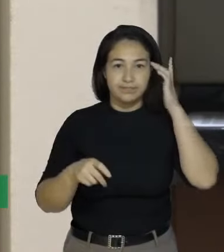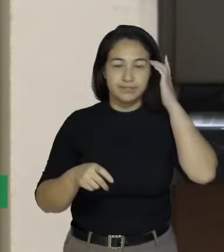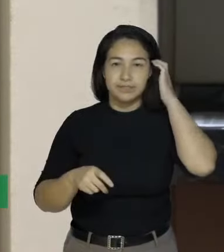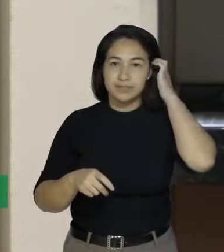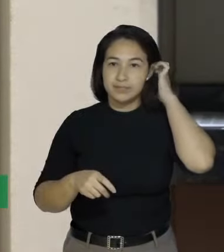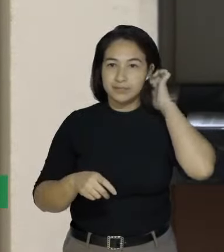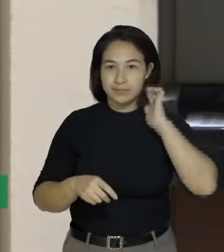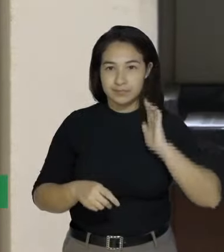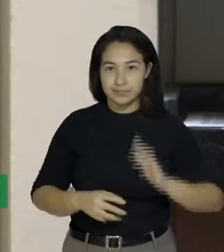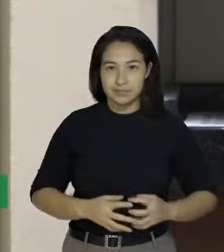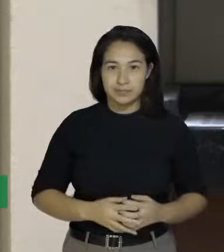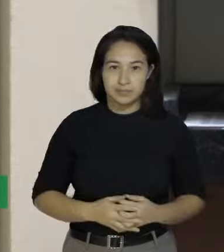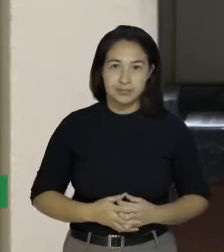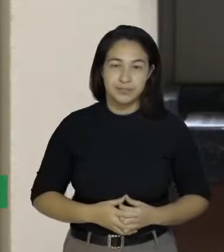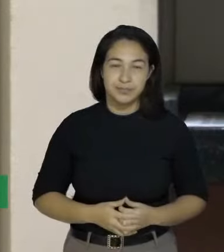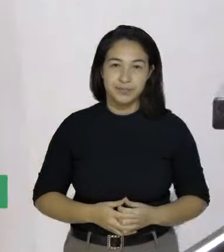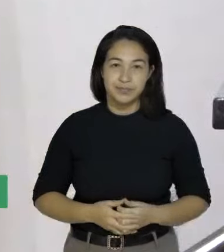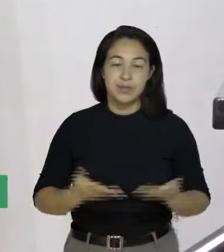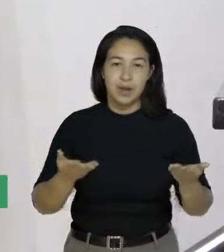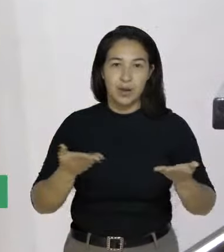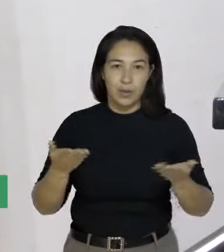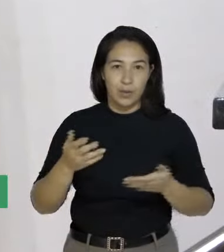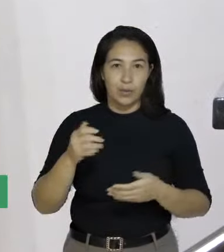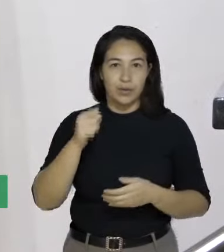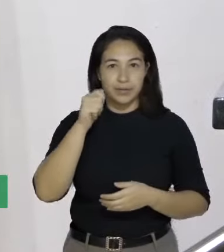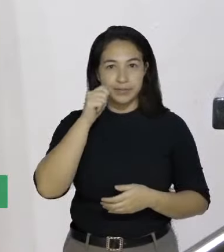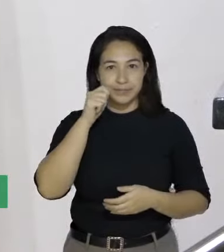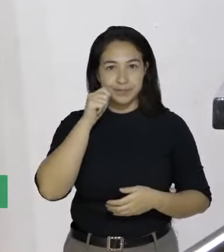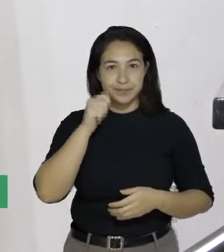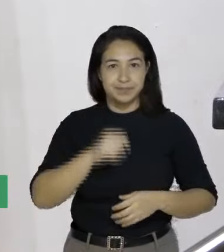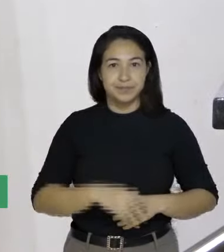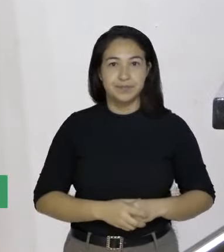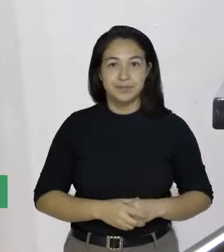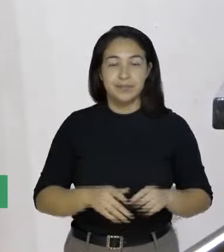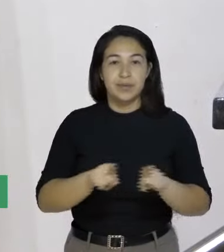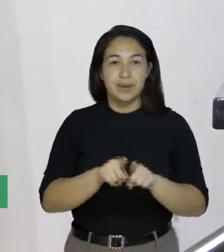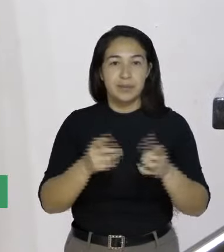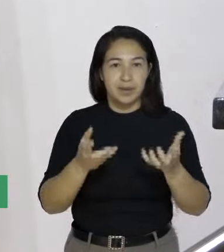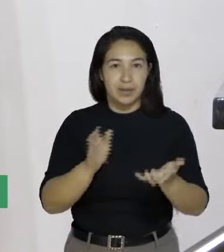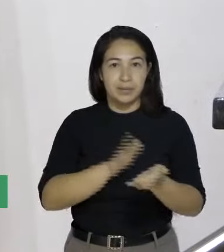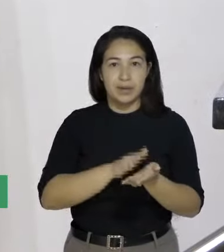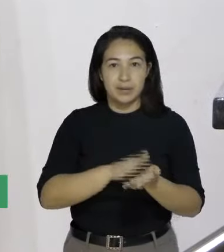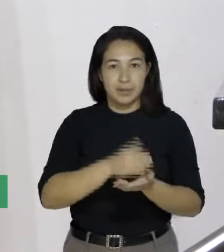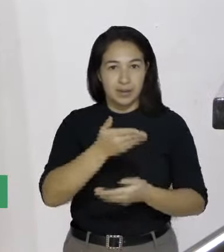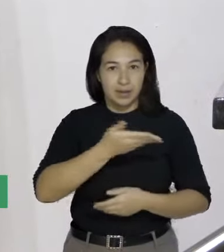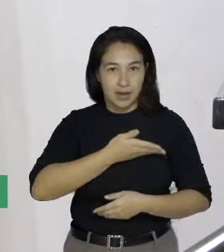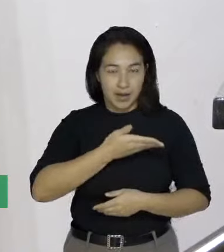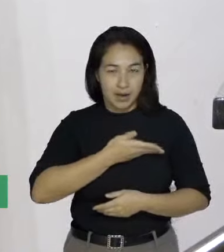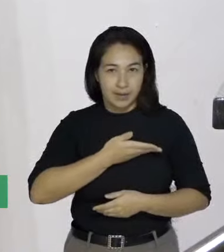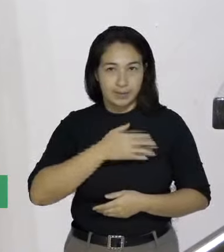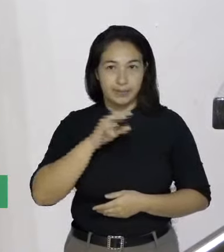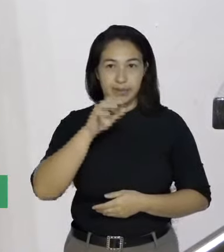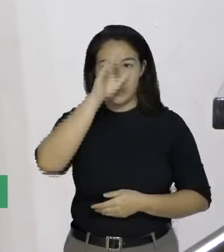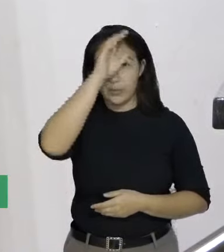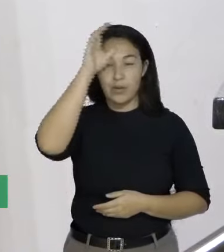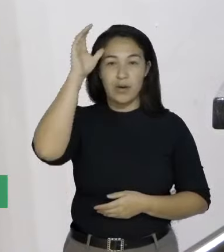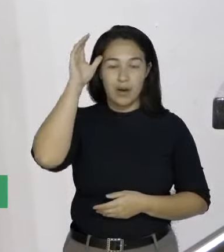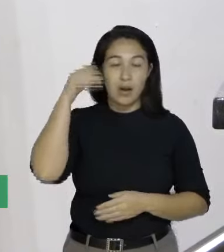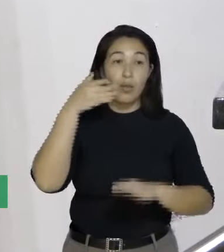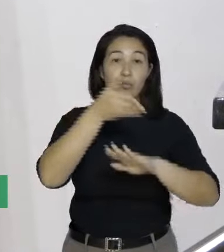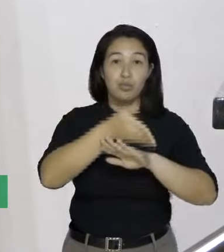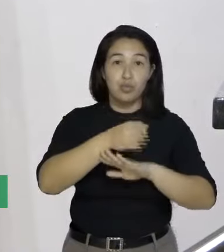deputada Ana campagno obrigado senhor presidente também gostaria de parabenizar o colega colega Carlos Humberto eu estive em